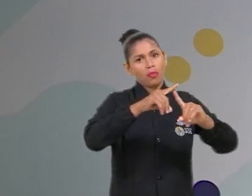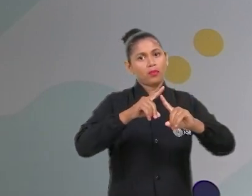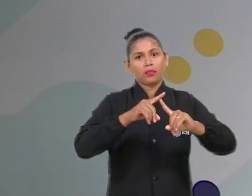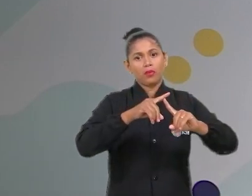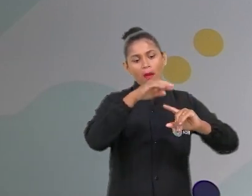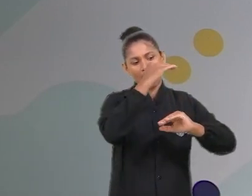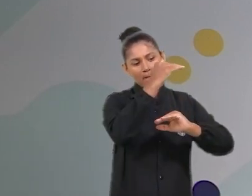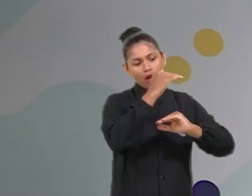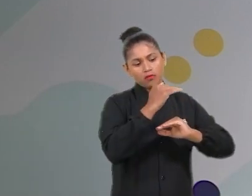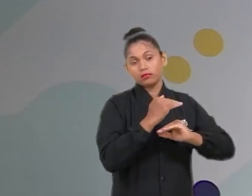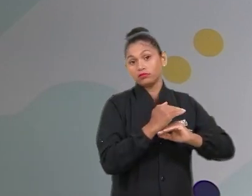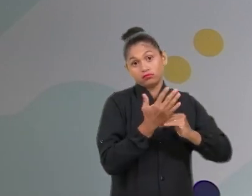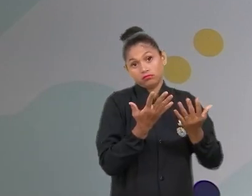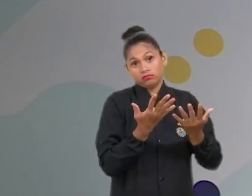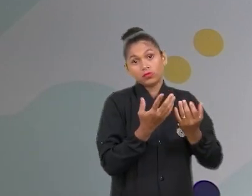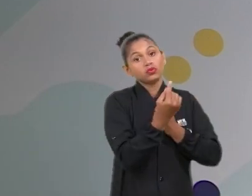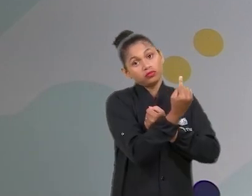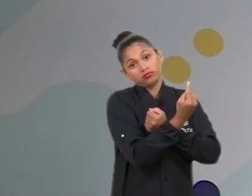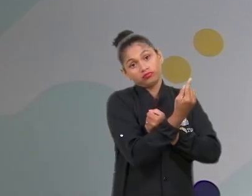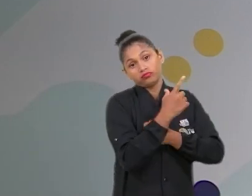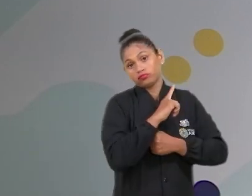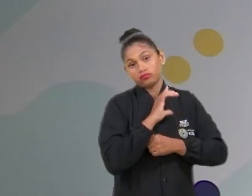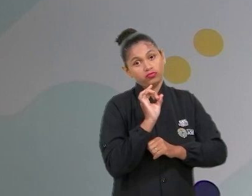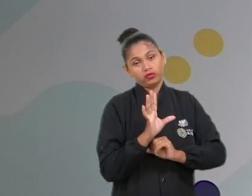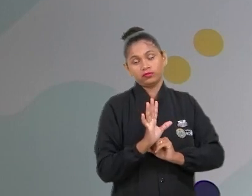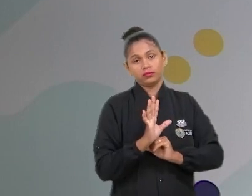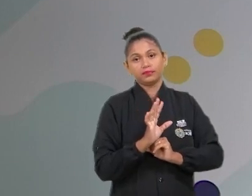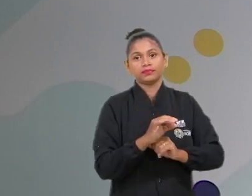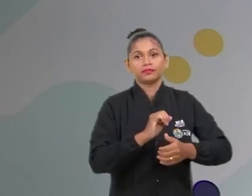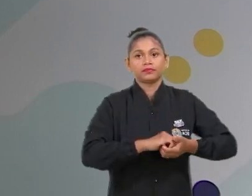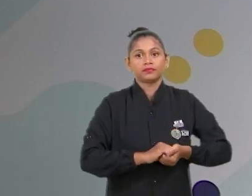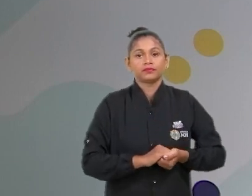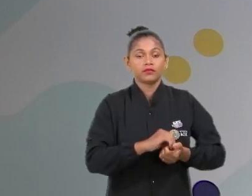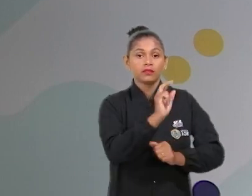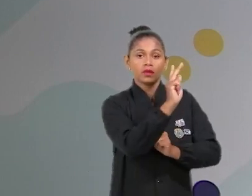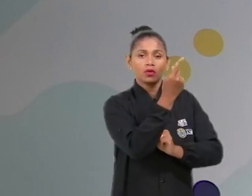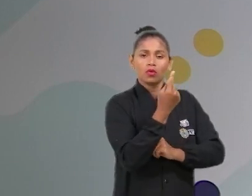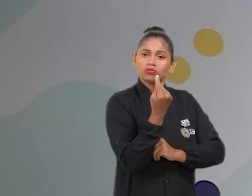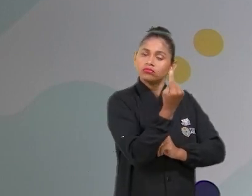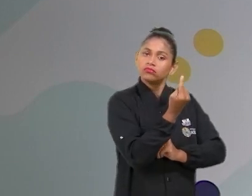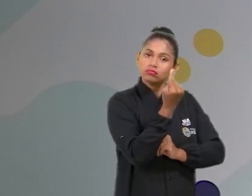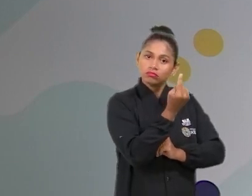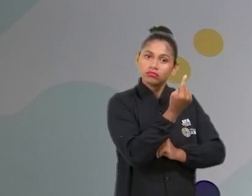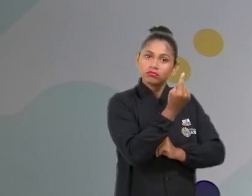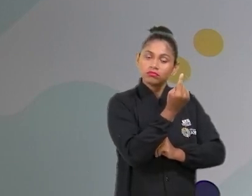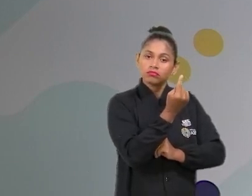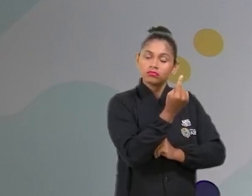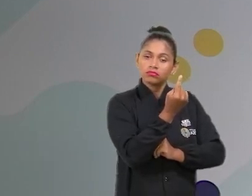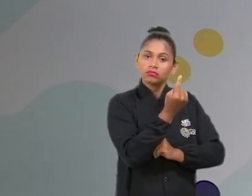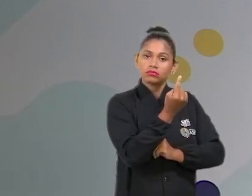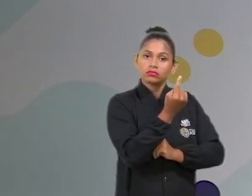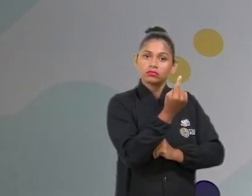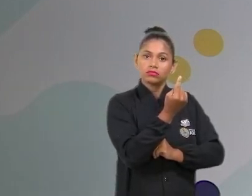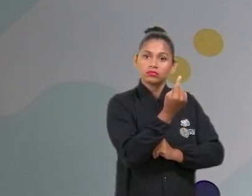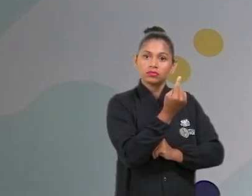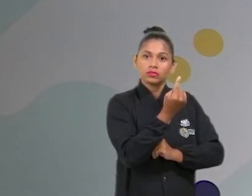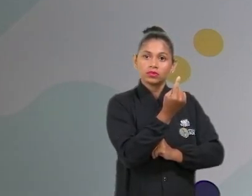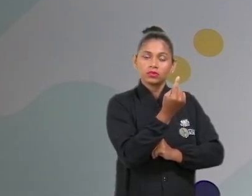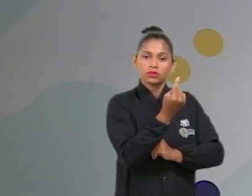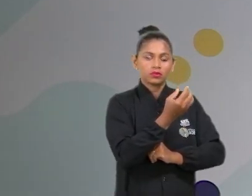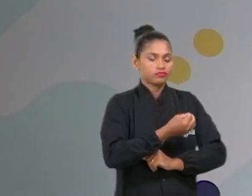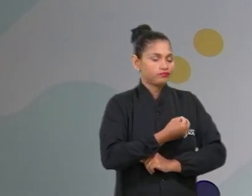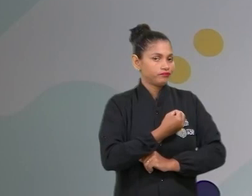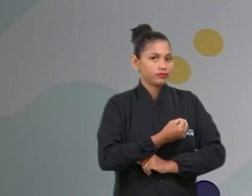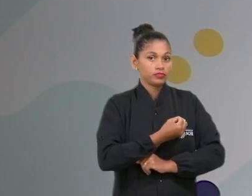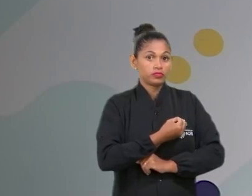formado por ele mesmo, tá? O hidrogênio é o único elemento da tabela periódica que não faz parte